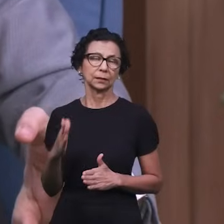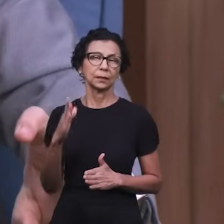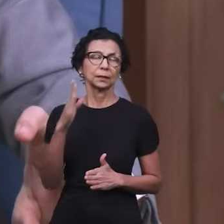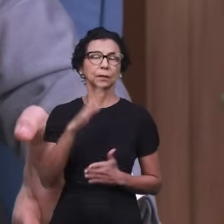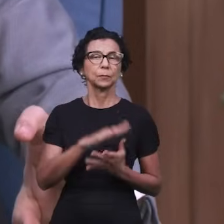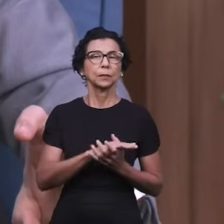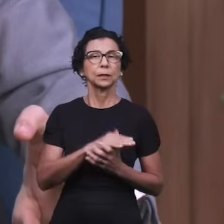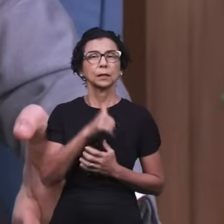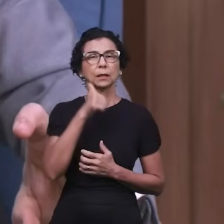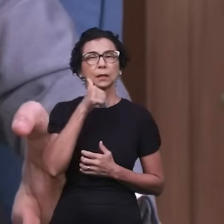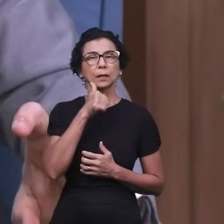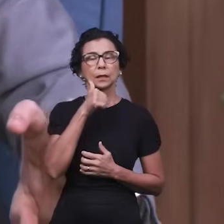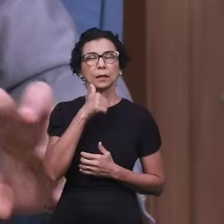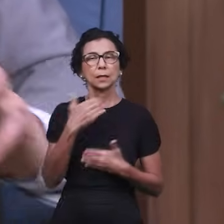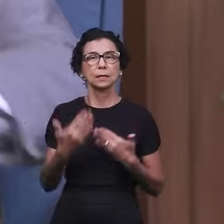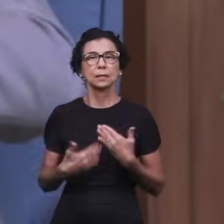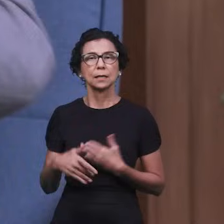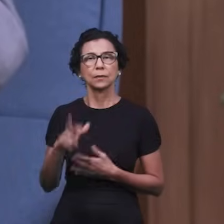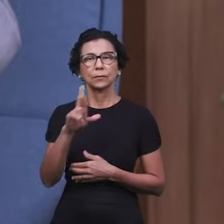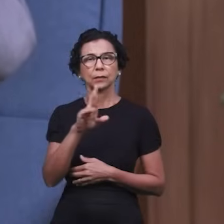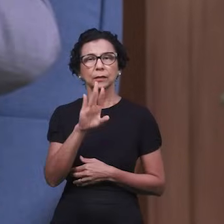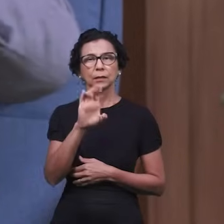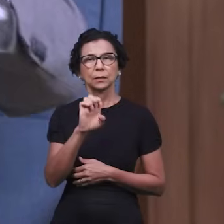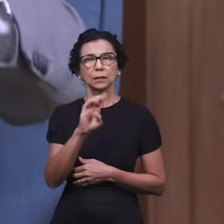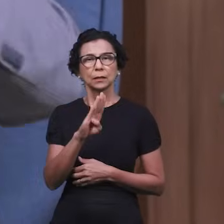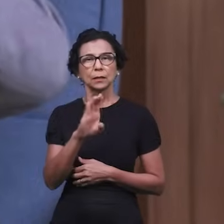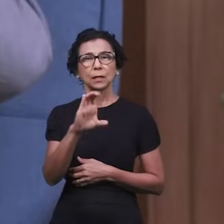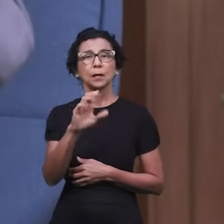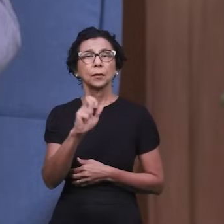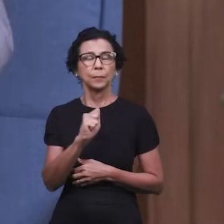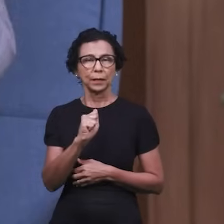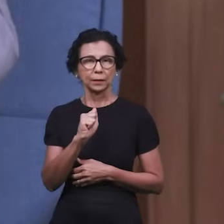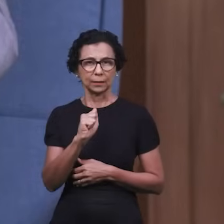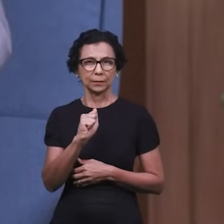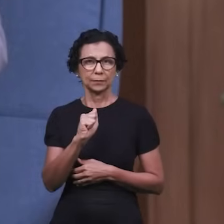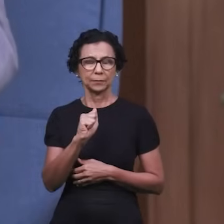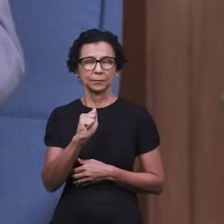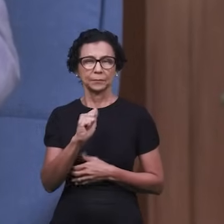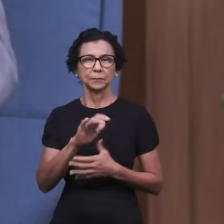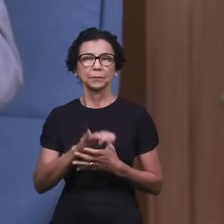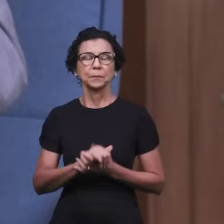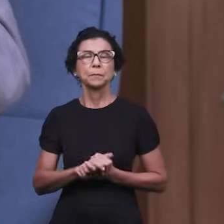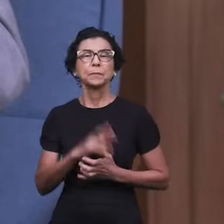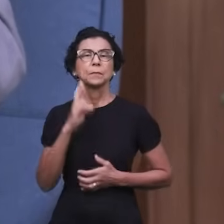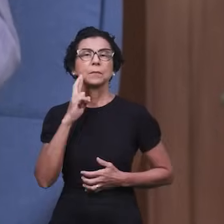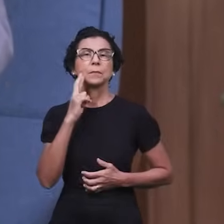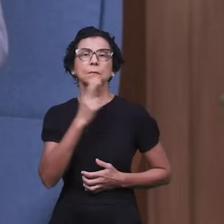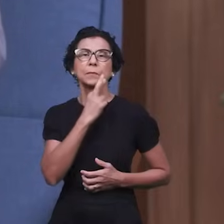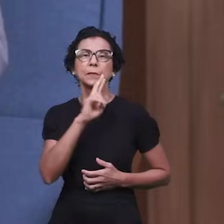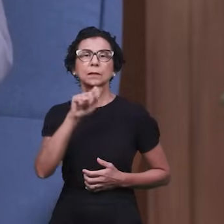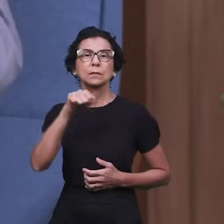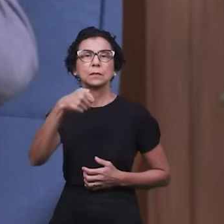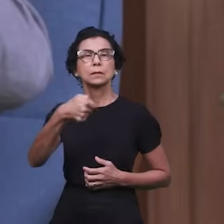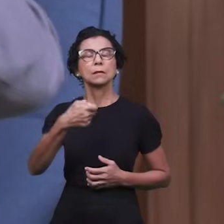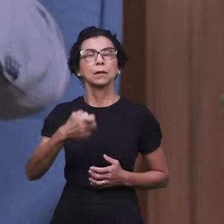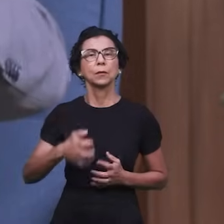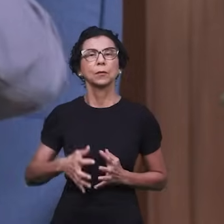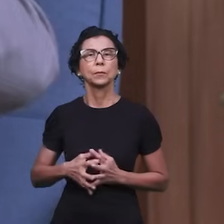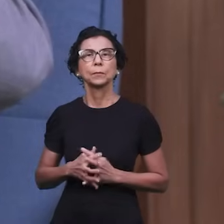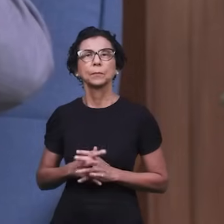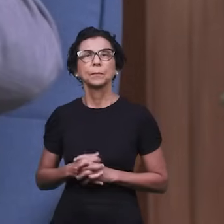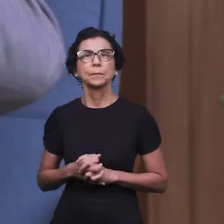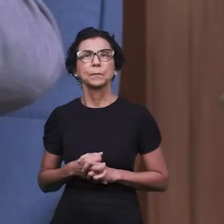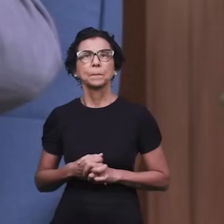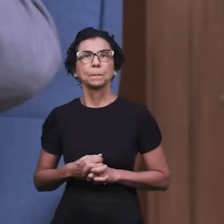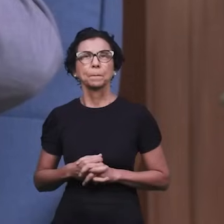Rebeca. Então, Eliezer viaja para uma terra distante. Eu fiz uma rápida pesquisa aqui. É estimado